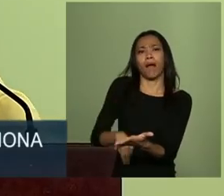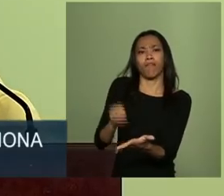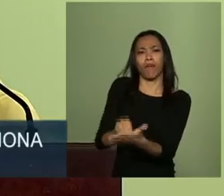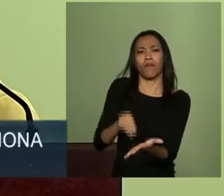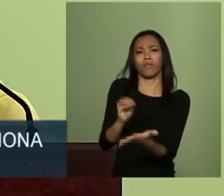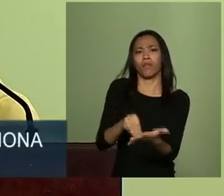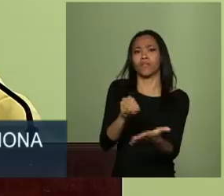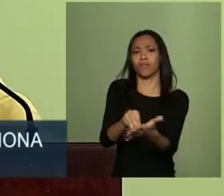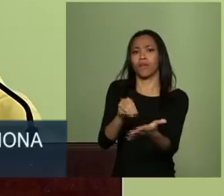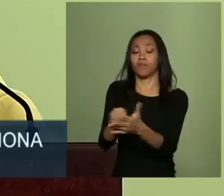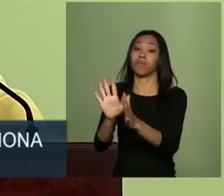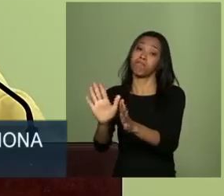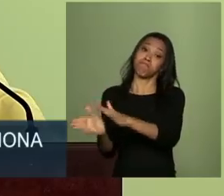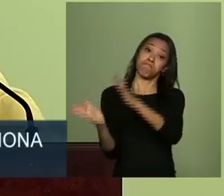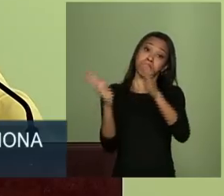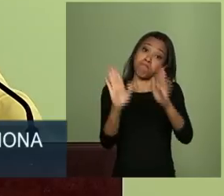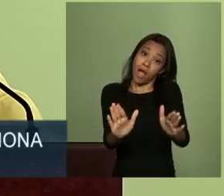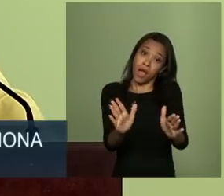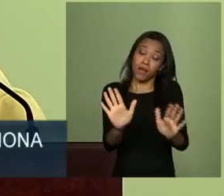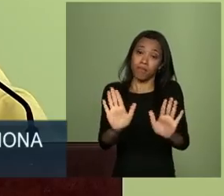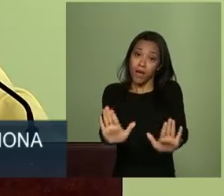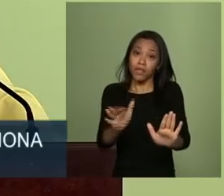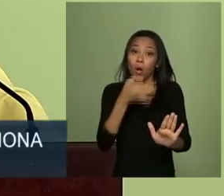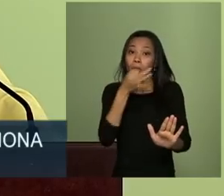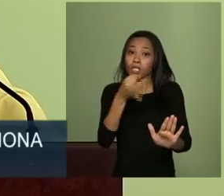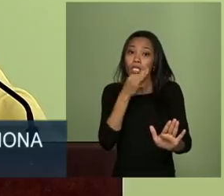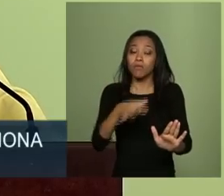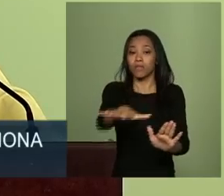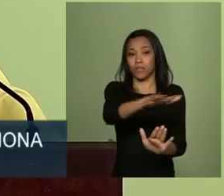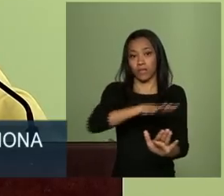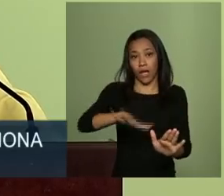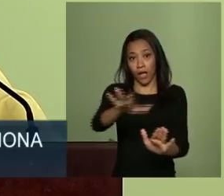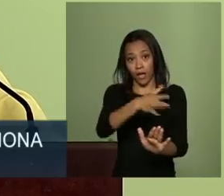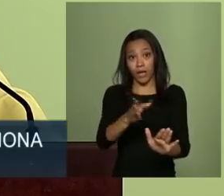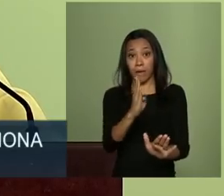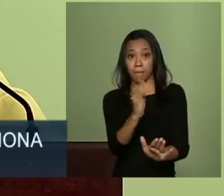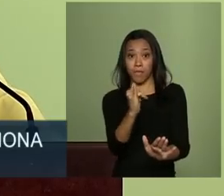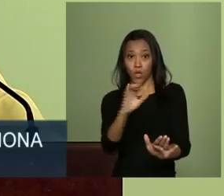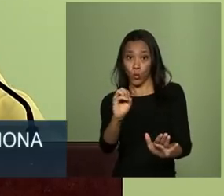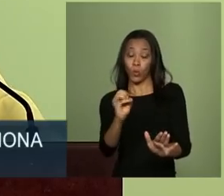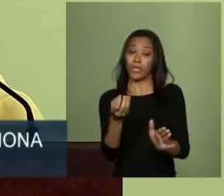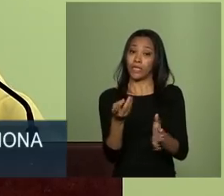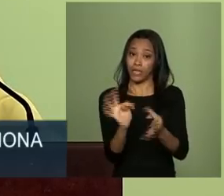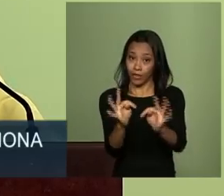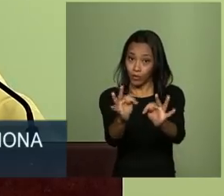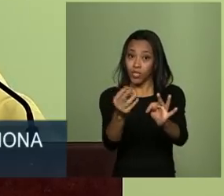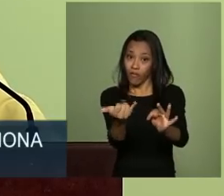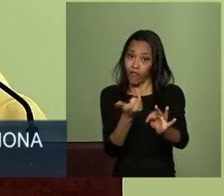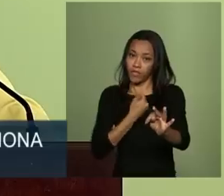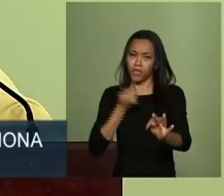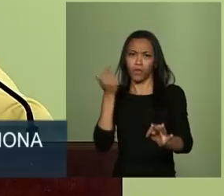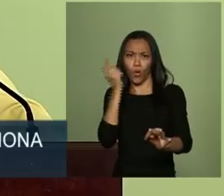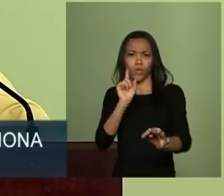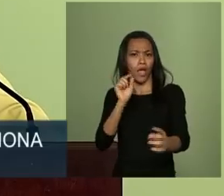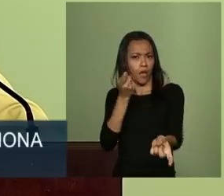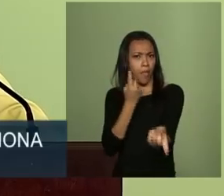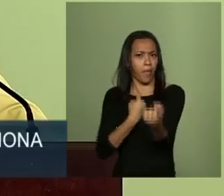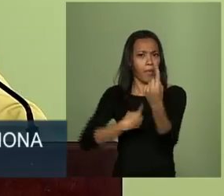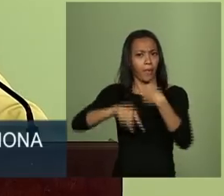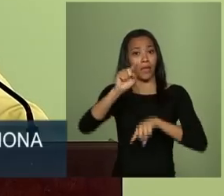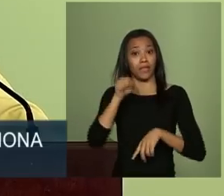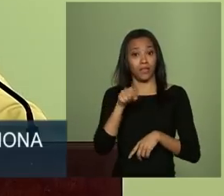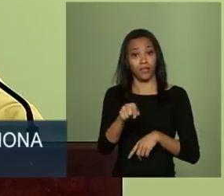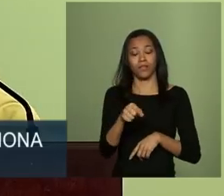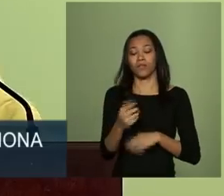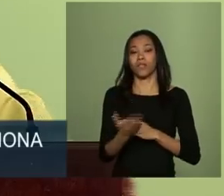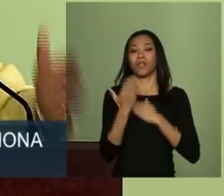da biotecnologia, nós temos condições de sair na frente. E é isto que faz toda a diferença